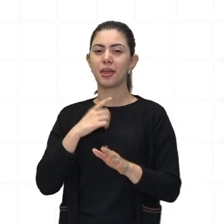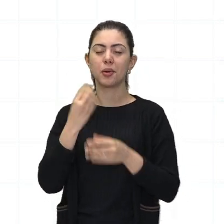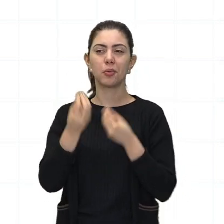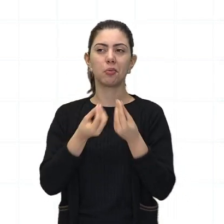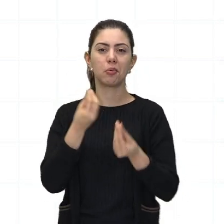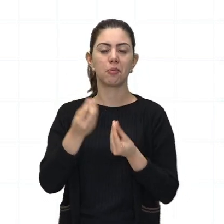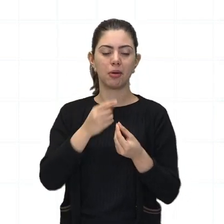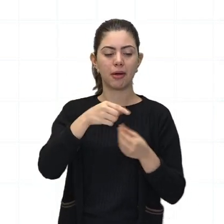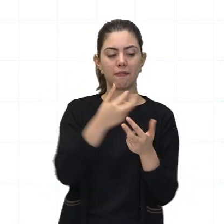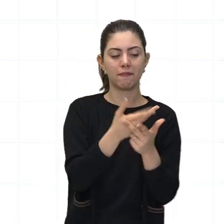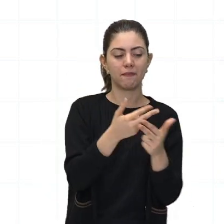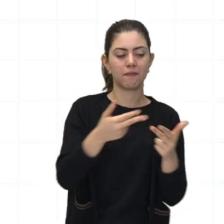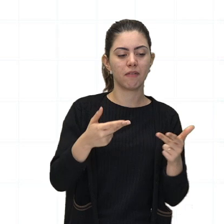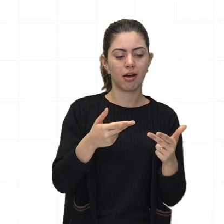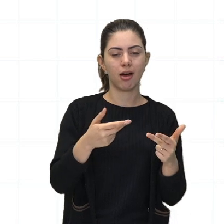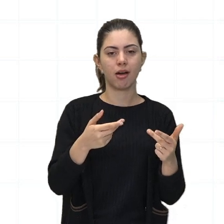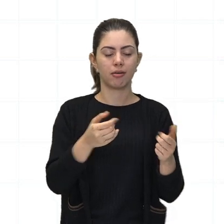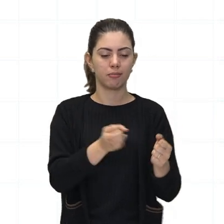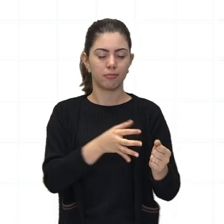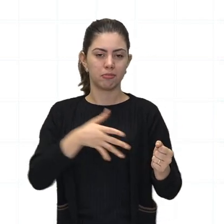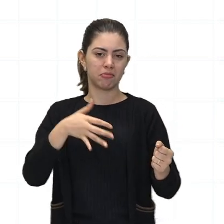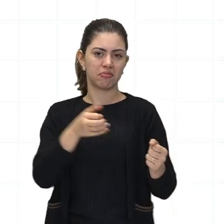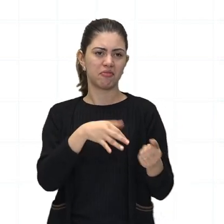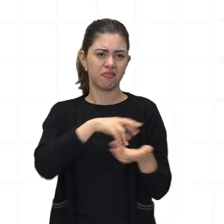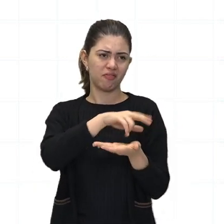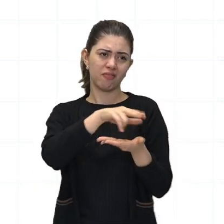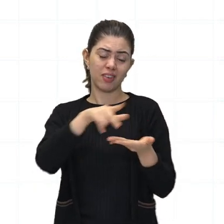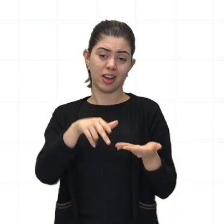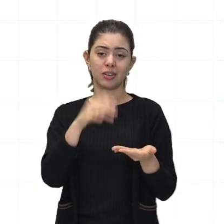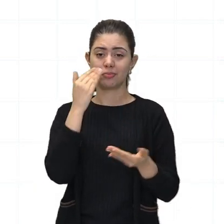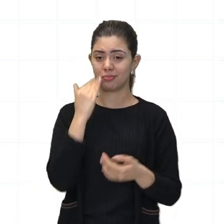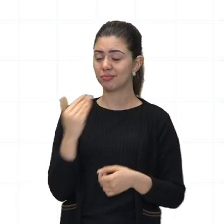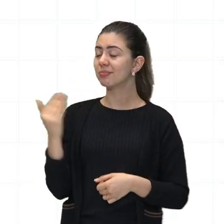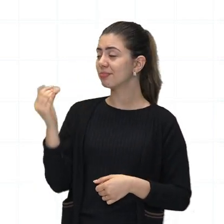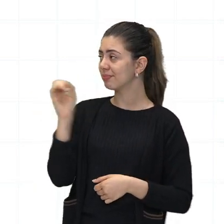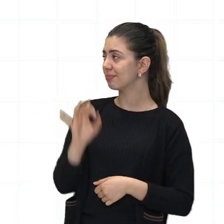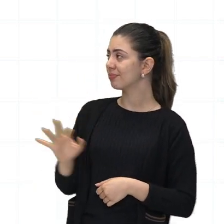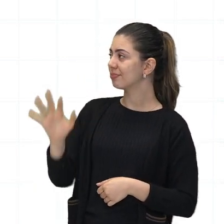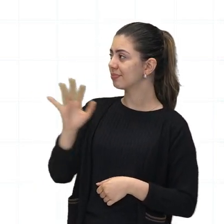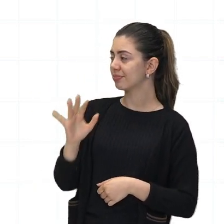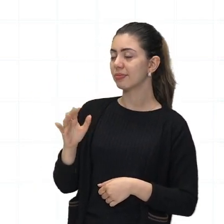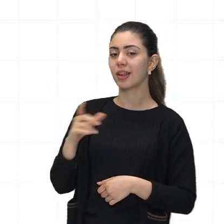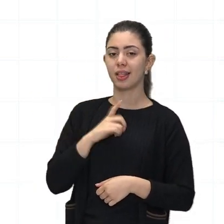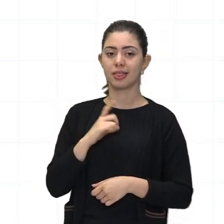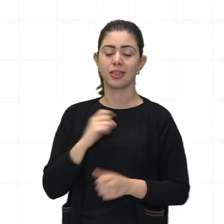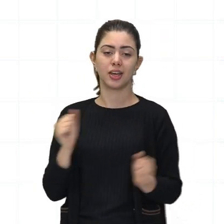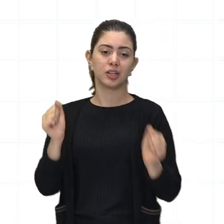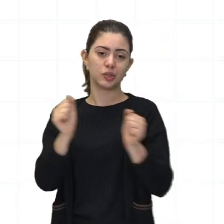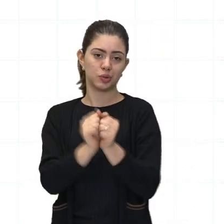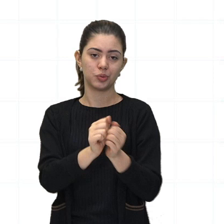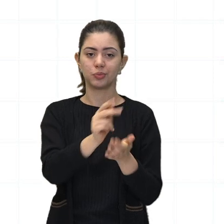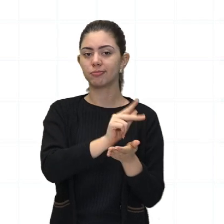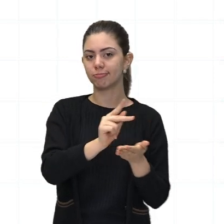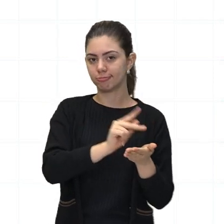muito rudimentar. Entre eles, a lira, que você vê aí do lado. A lira vinha acompanhada. Então, o nosso eu lírico,